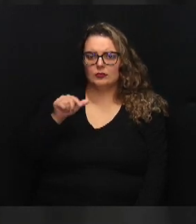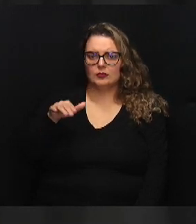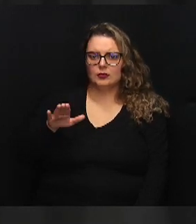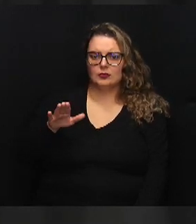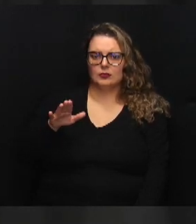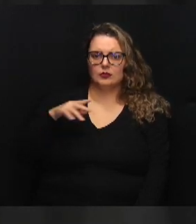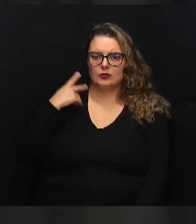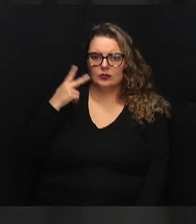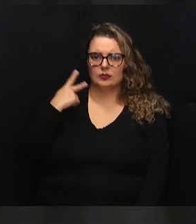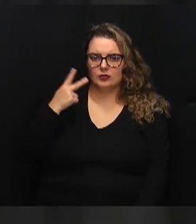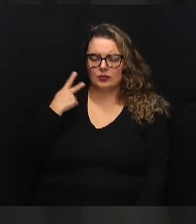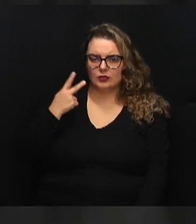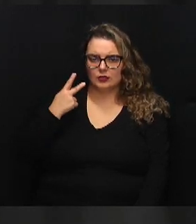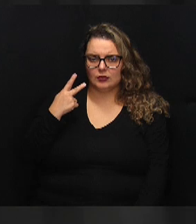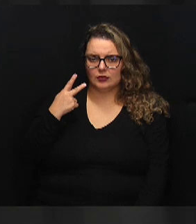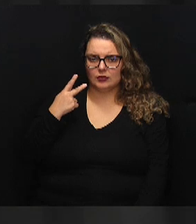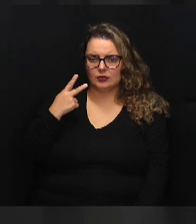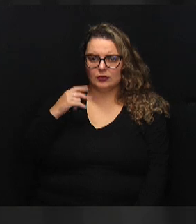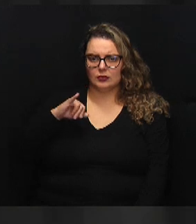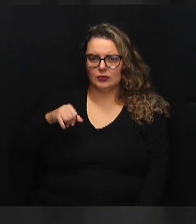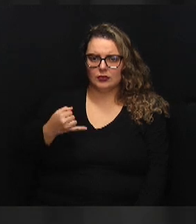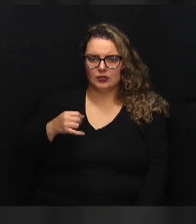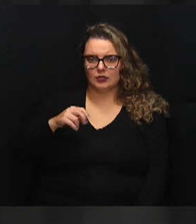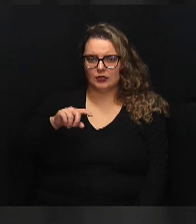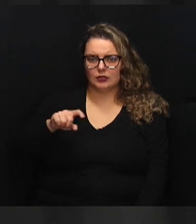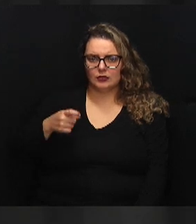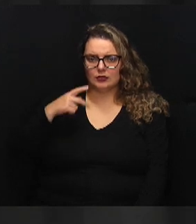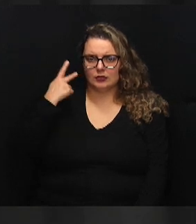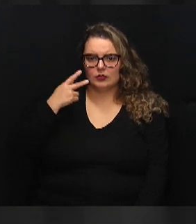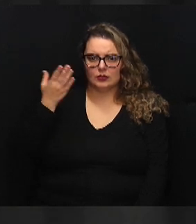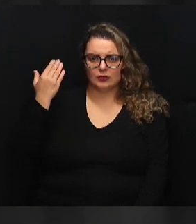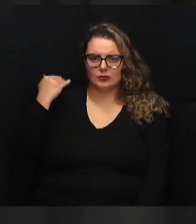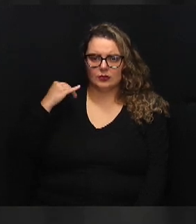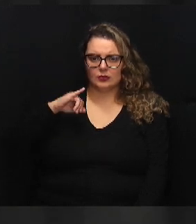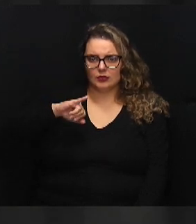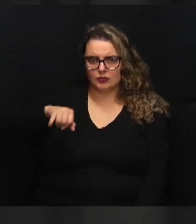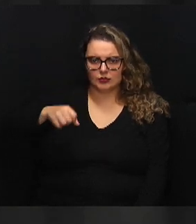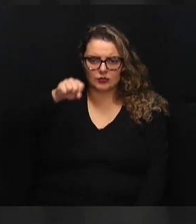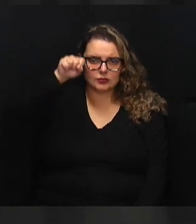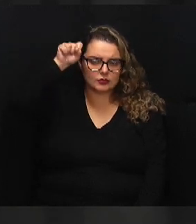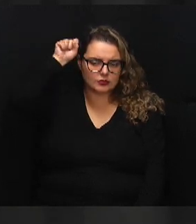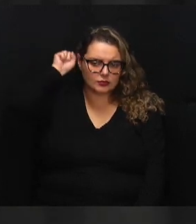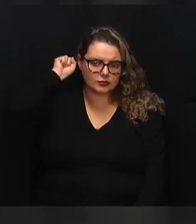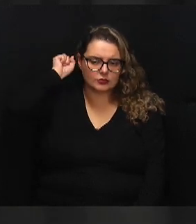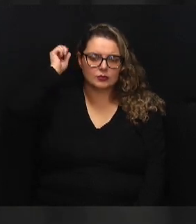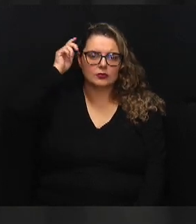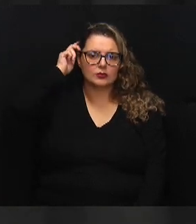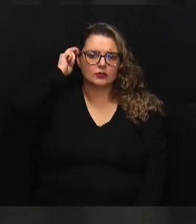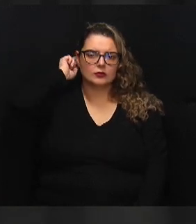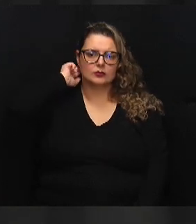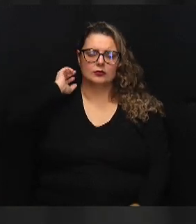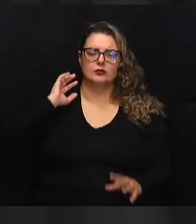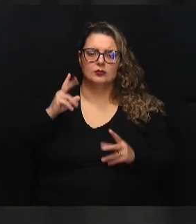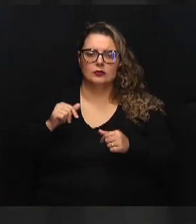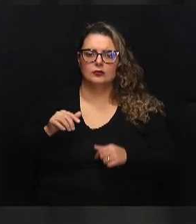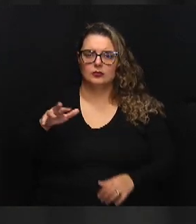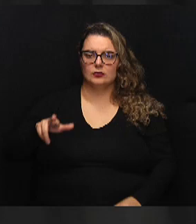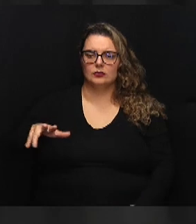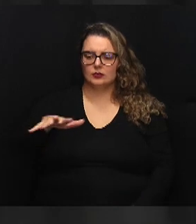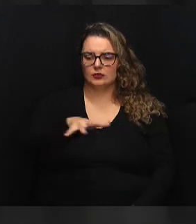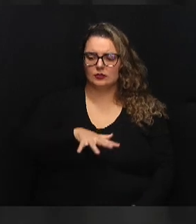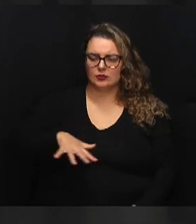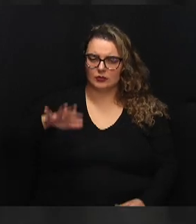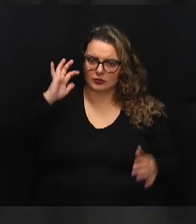pouco do vereador, ex-vereador hoje, né, mas era vereador na época, Juscelino da Barbarense, que são todos da mesma região,